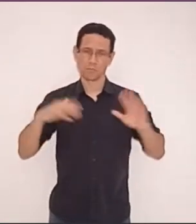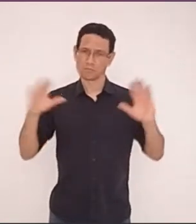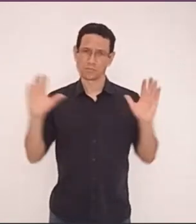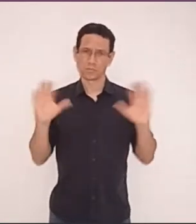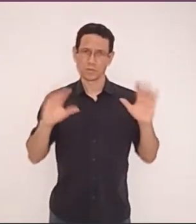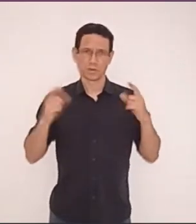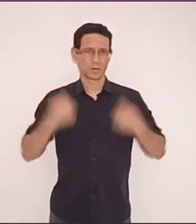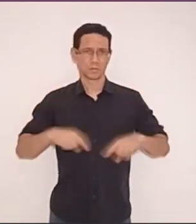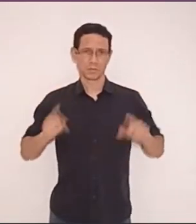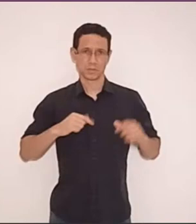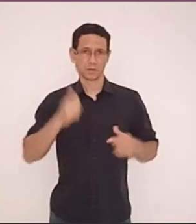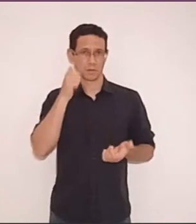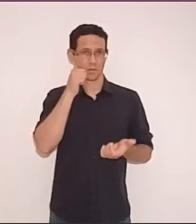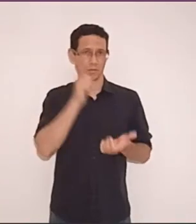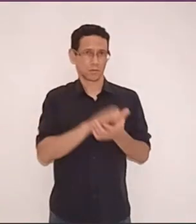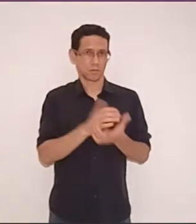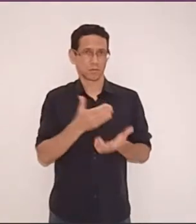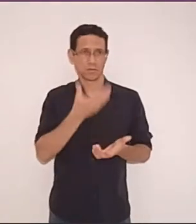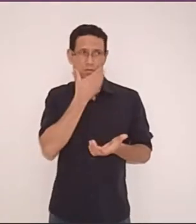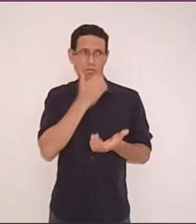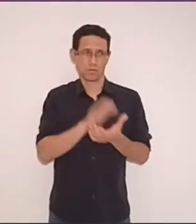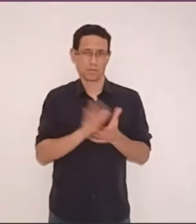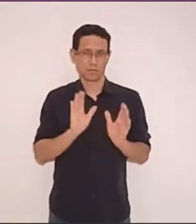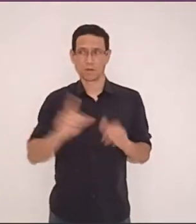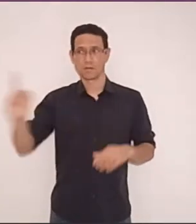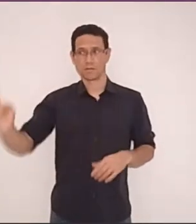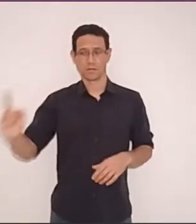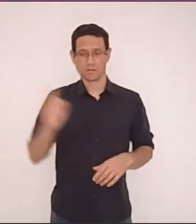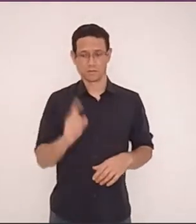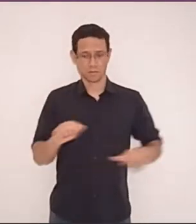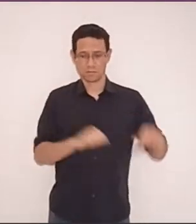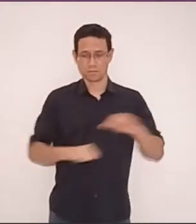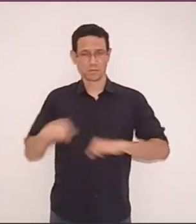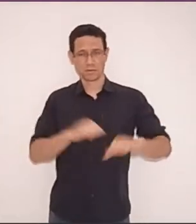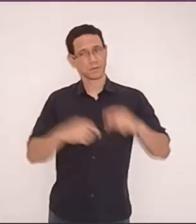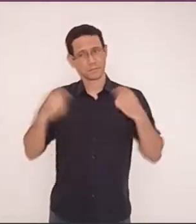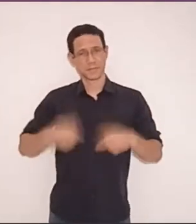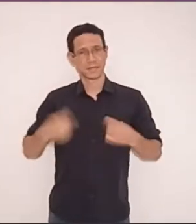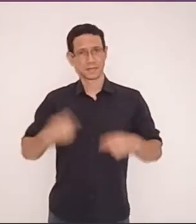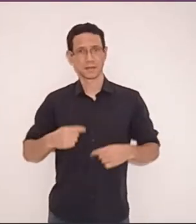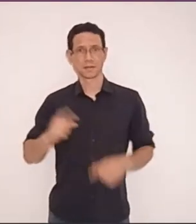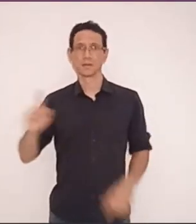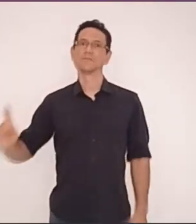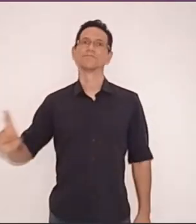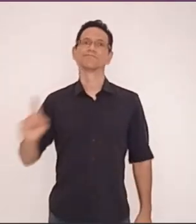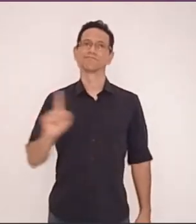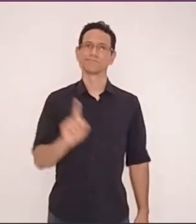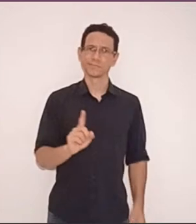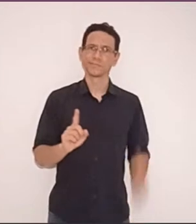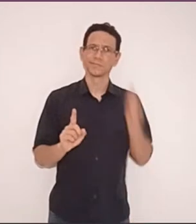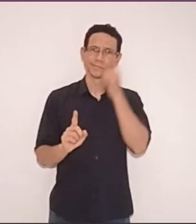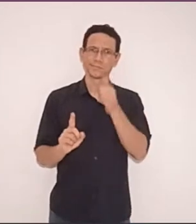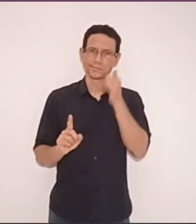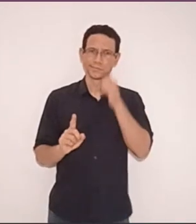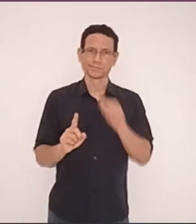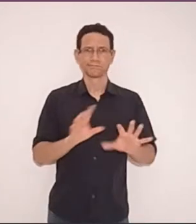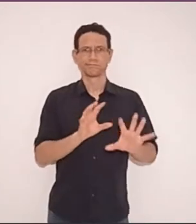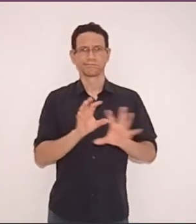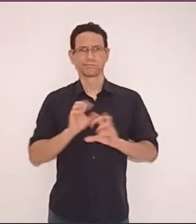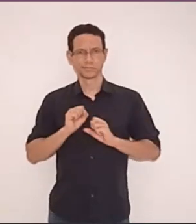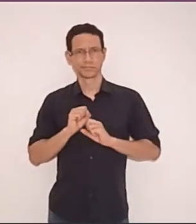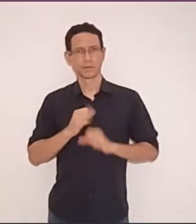e meu esposo estamos com convite você tem que vir aqui limpar e tudo mais e aí foi isso que aconteceu e aí e